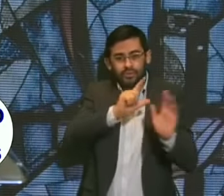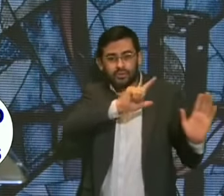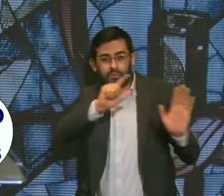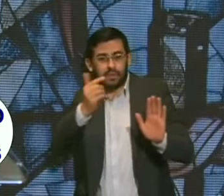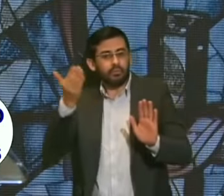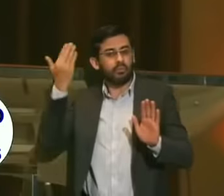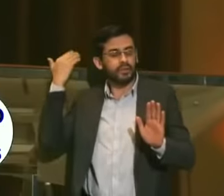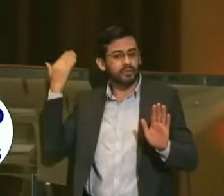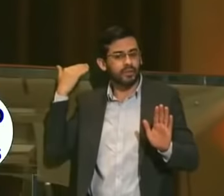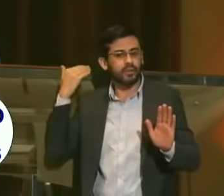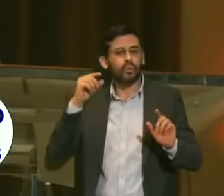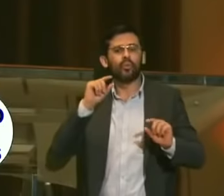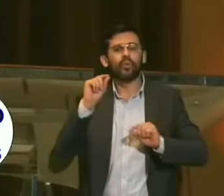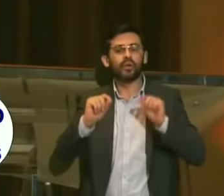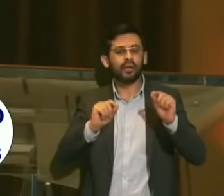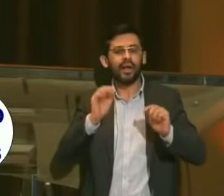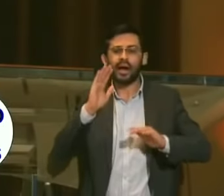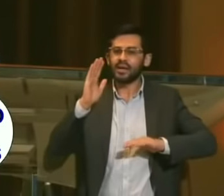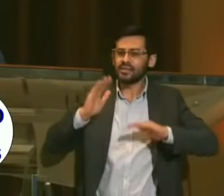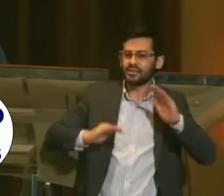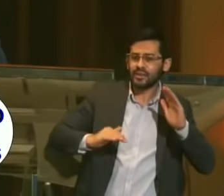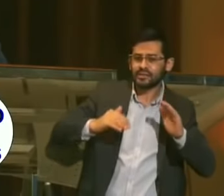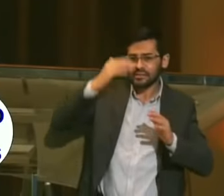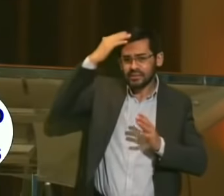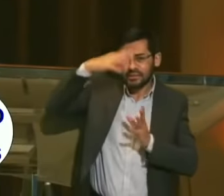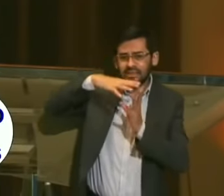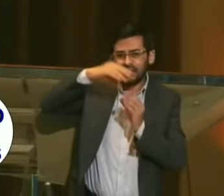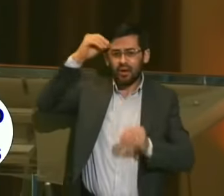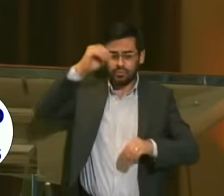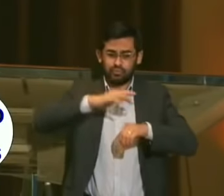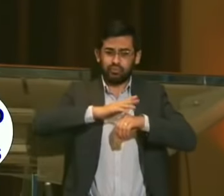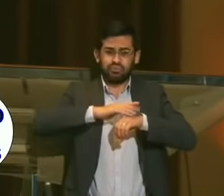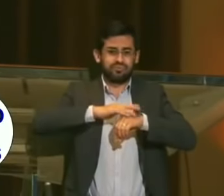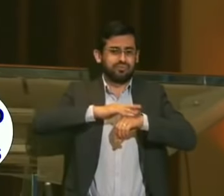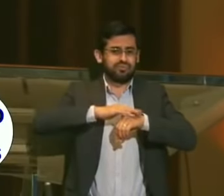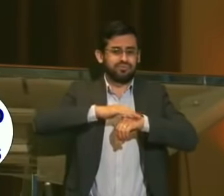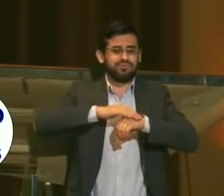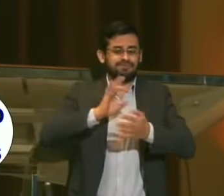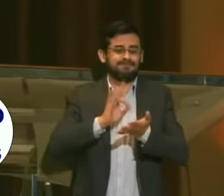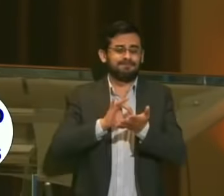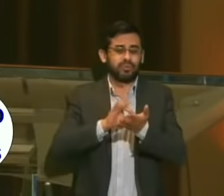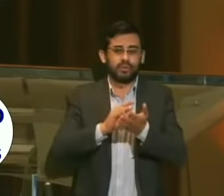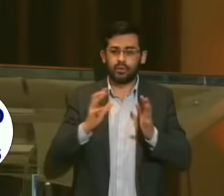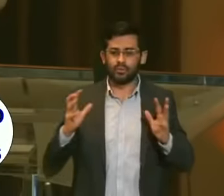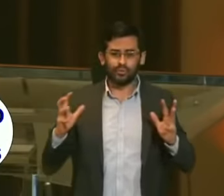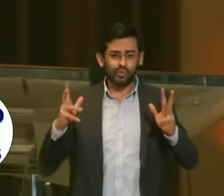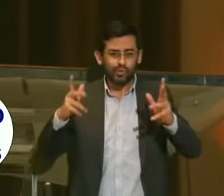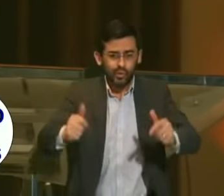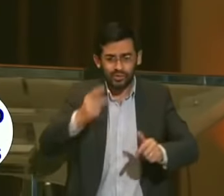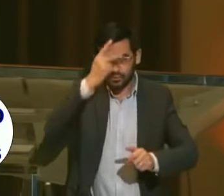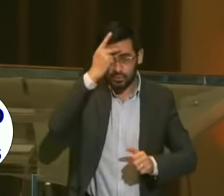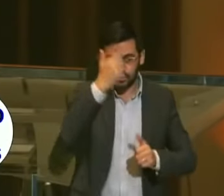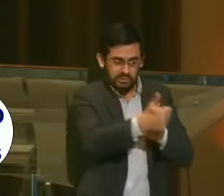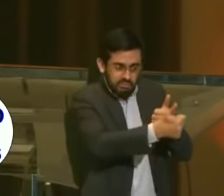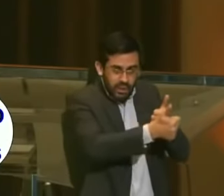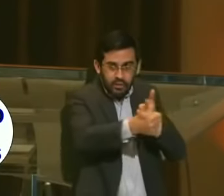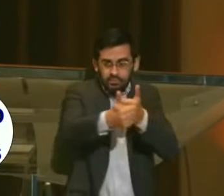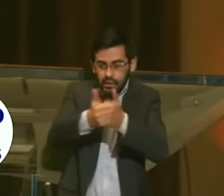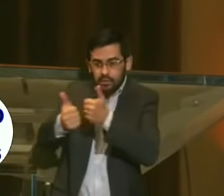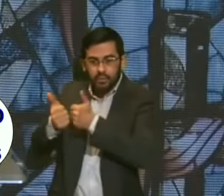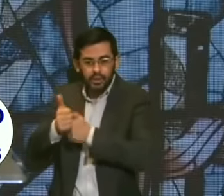sua origem em almas doentes. E aí todo mundo à sua volta fica